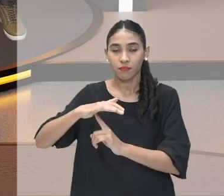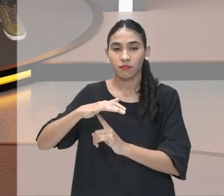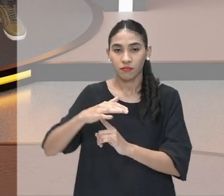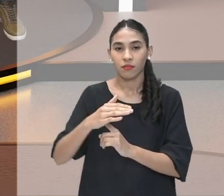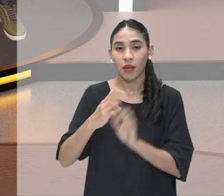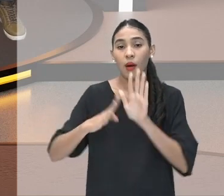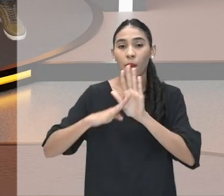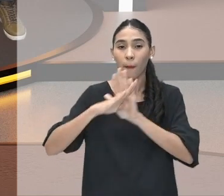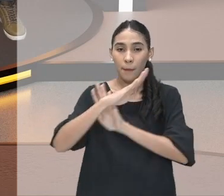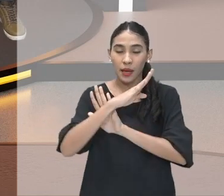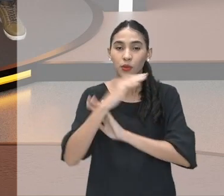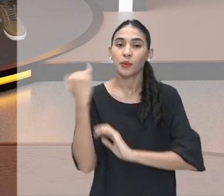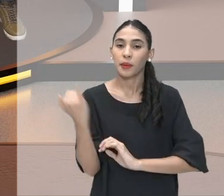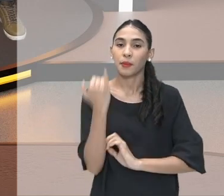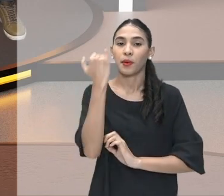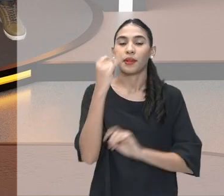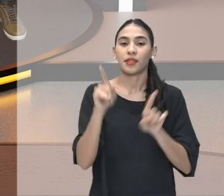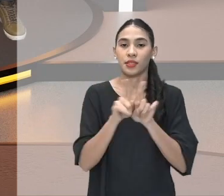né,